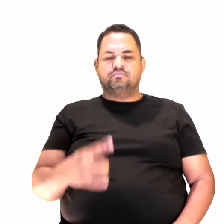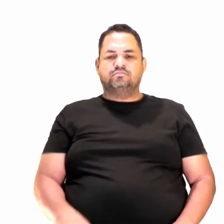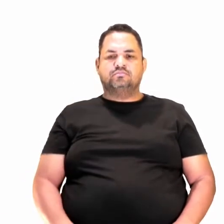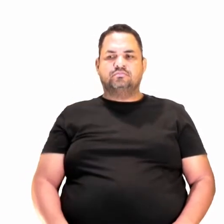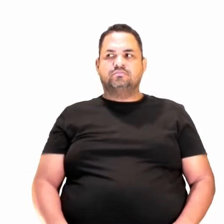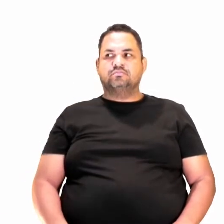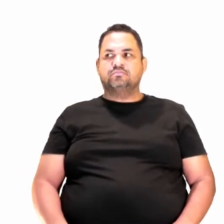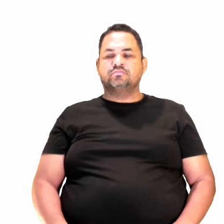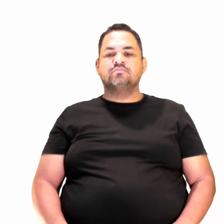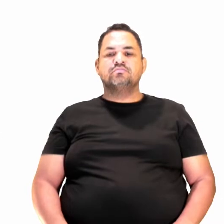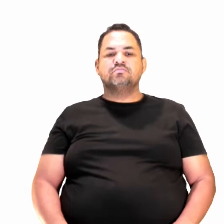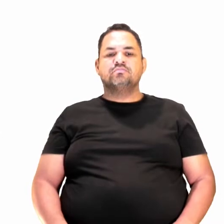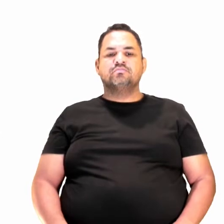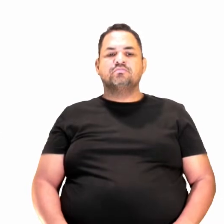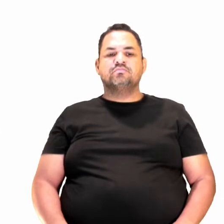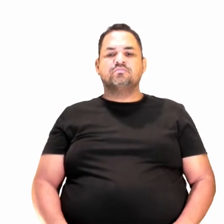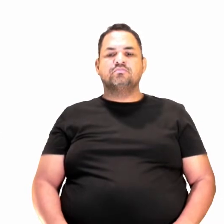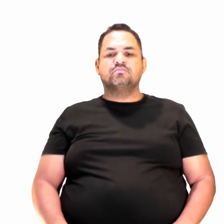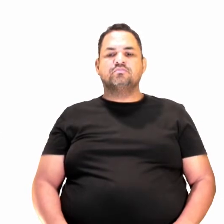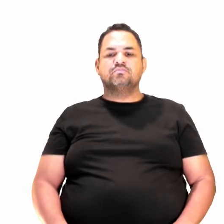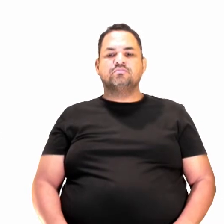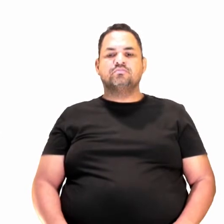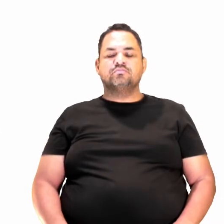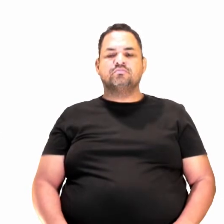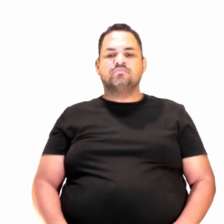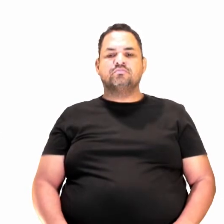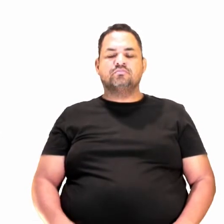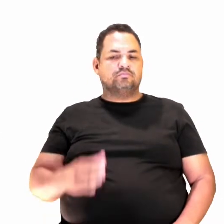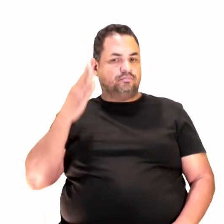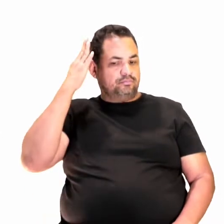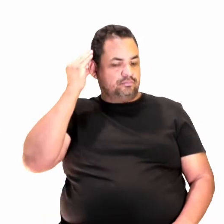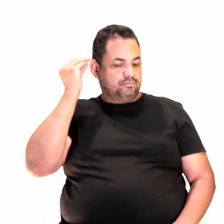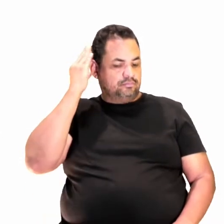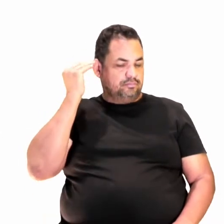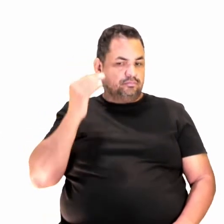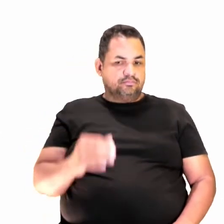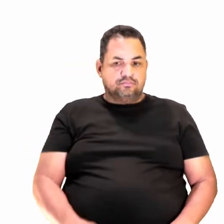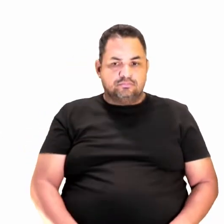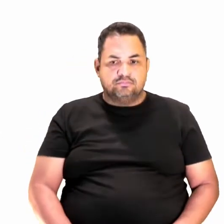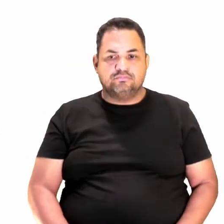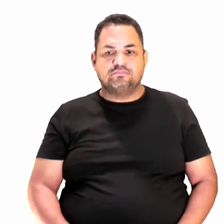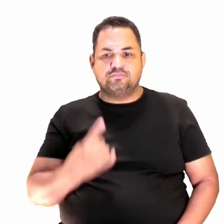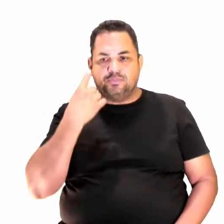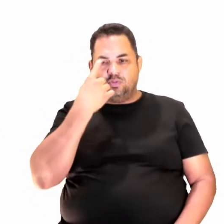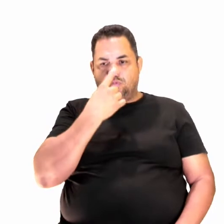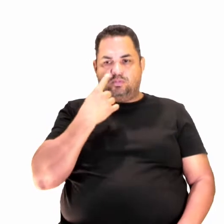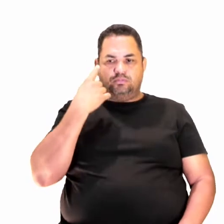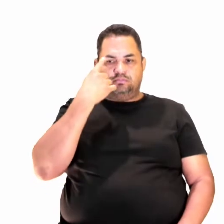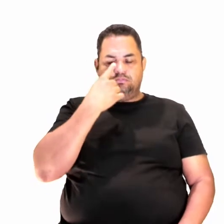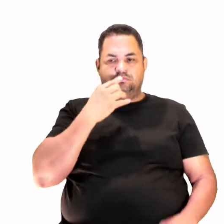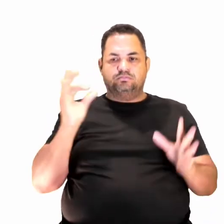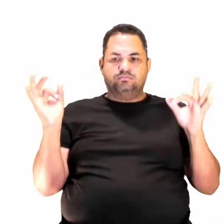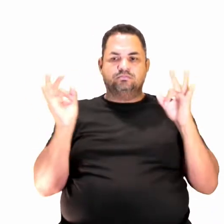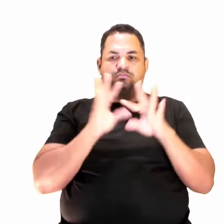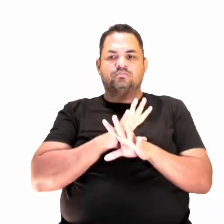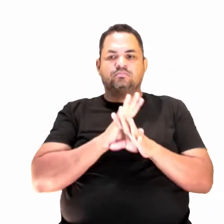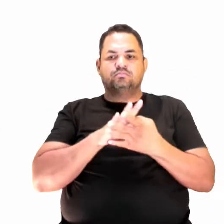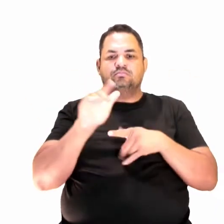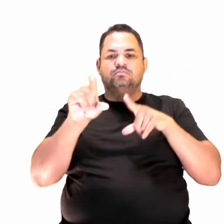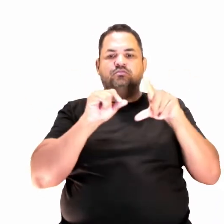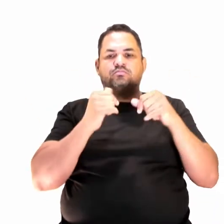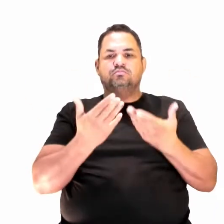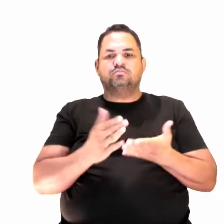acho que também todo mundo conhece, que é a palavra fat. Essa palavra não é muito interessante usar, né? Não sou educado, não sou